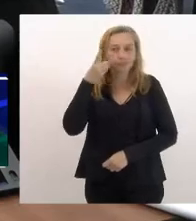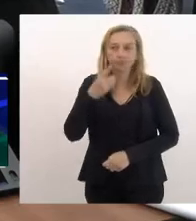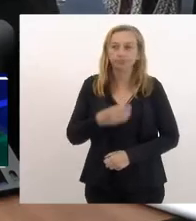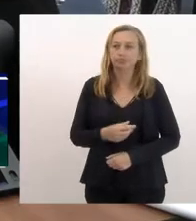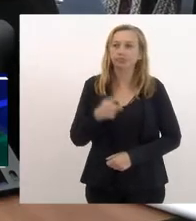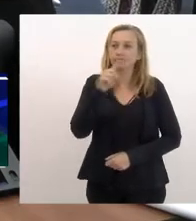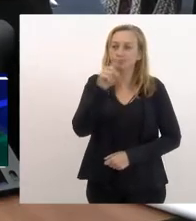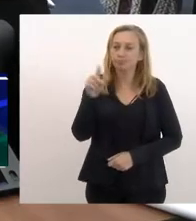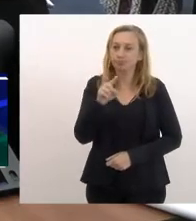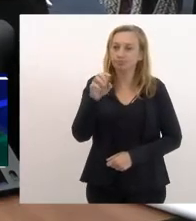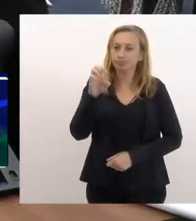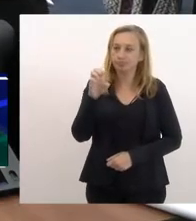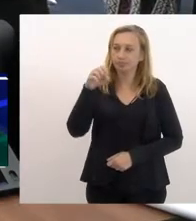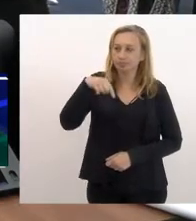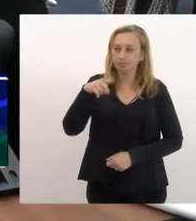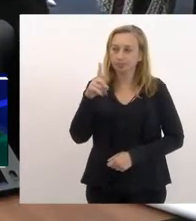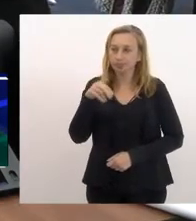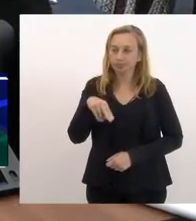Deputada Zeidan.